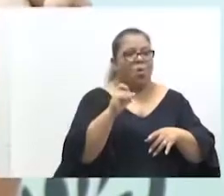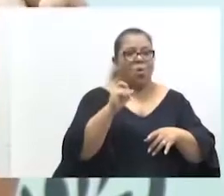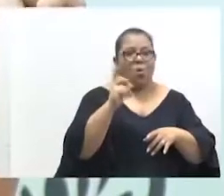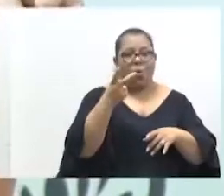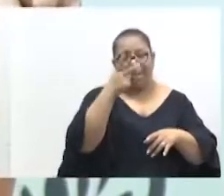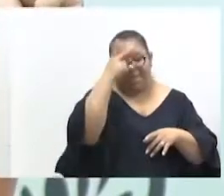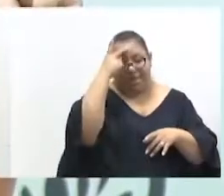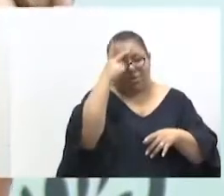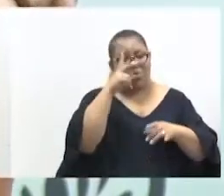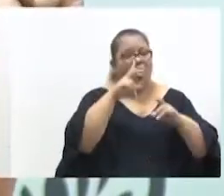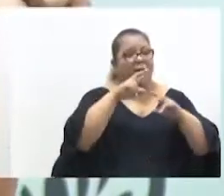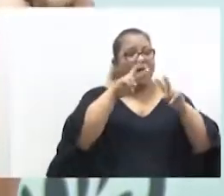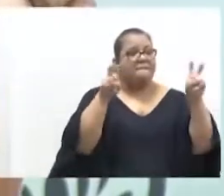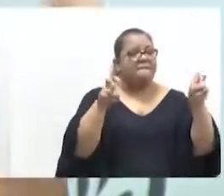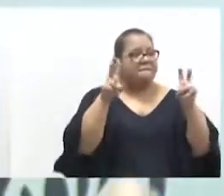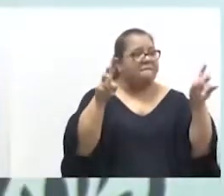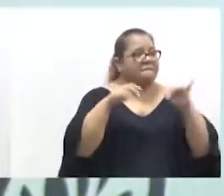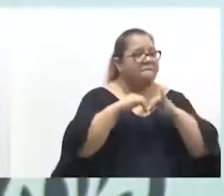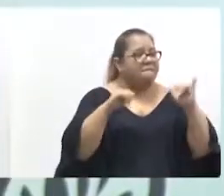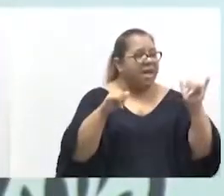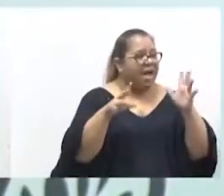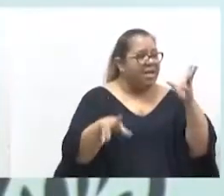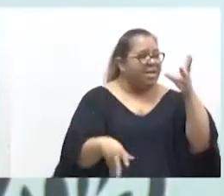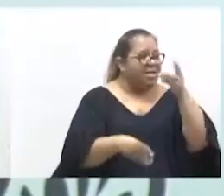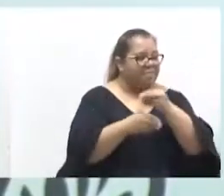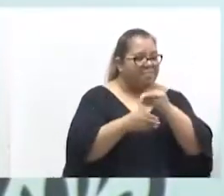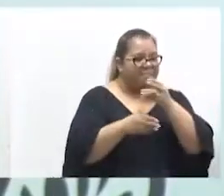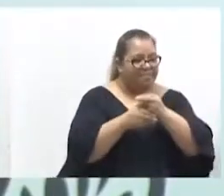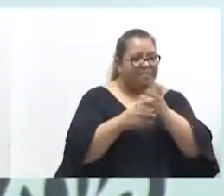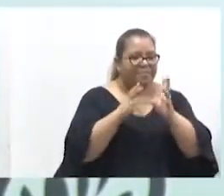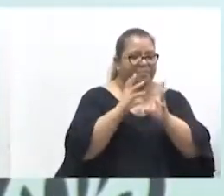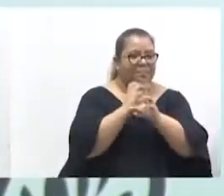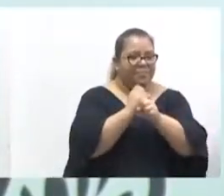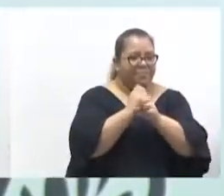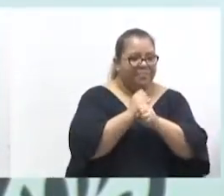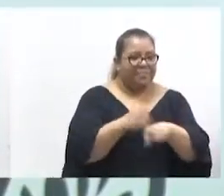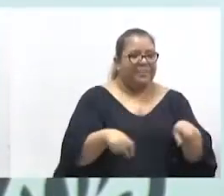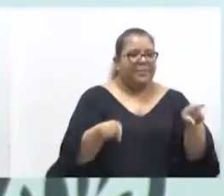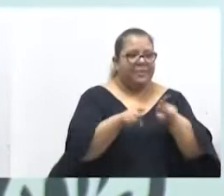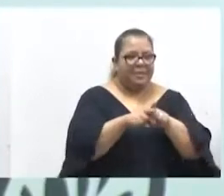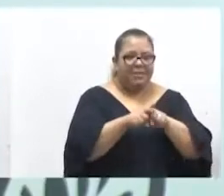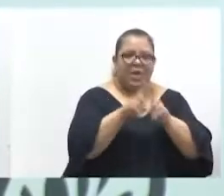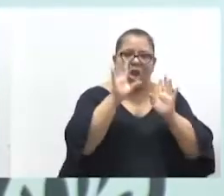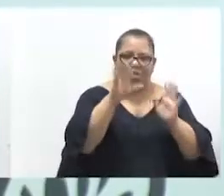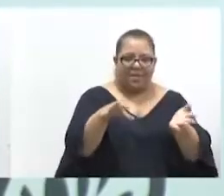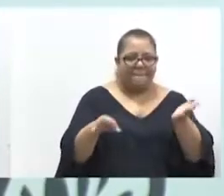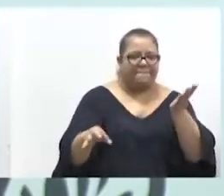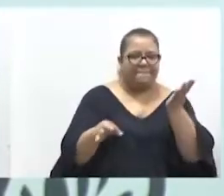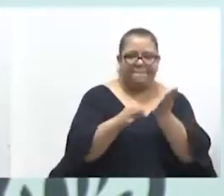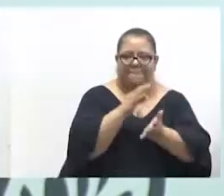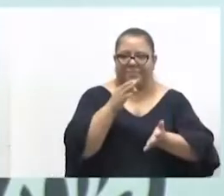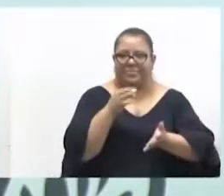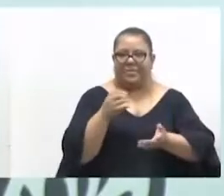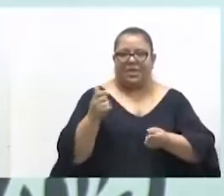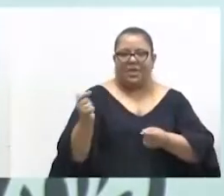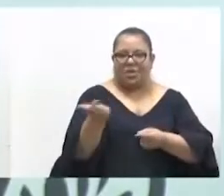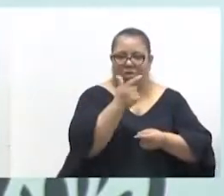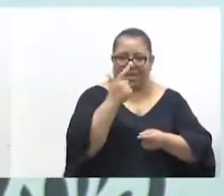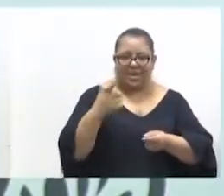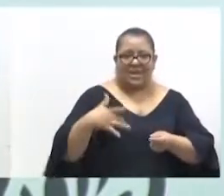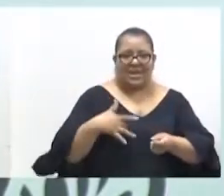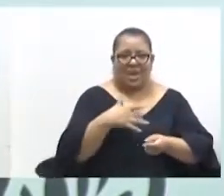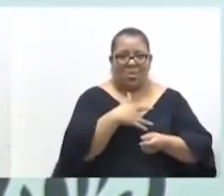nós estamos falando. Ou seja, são dados subregistrados e que não estão com a saúde suplementar